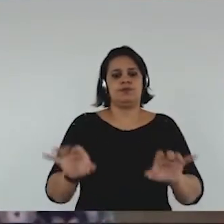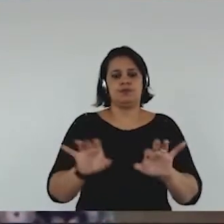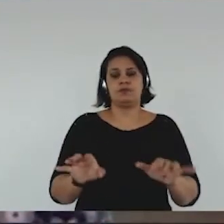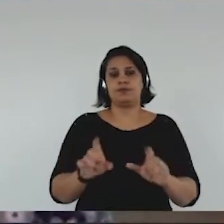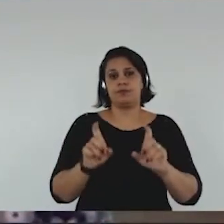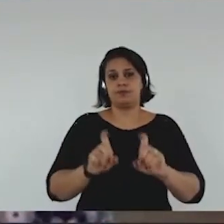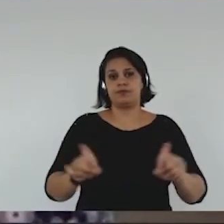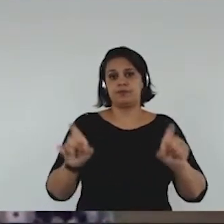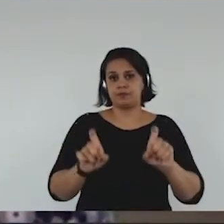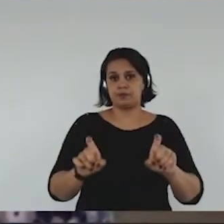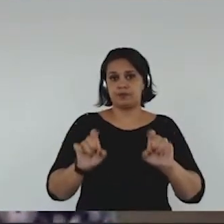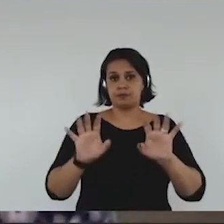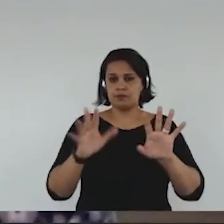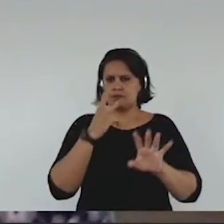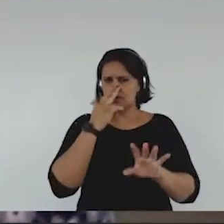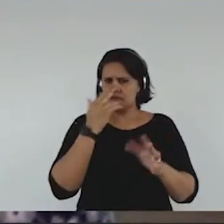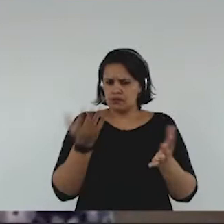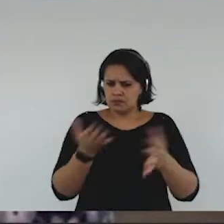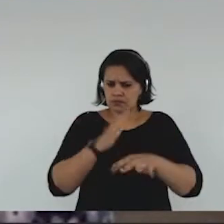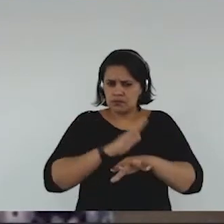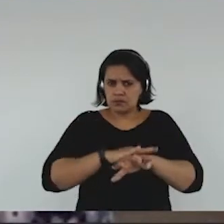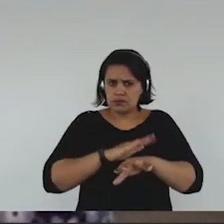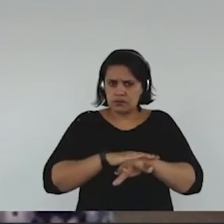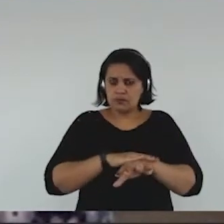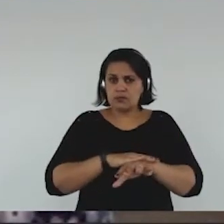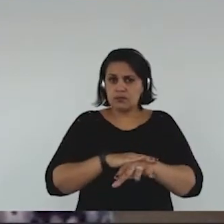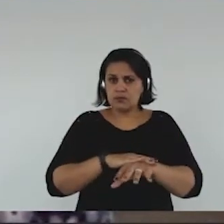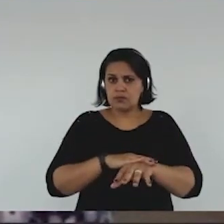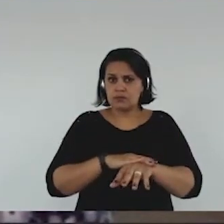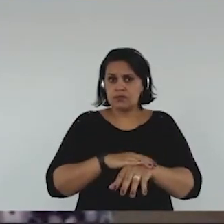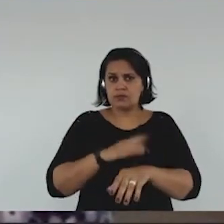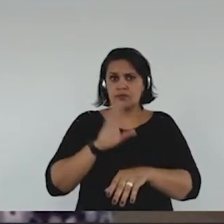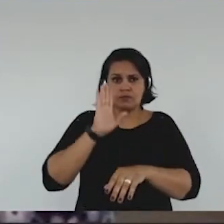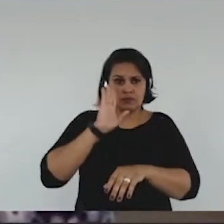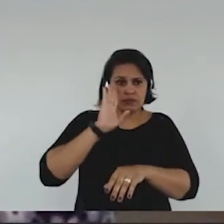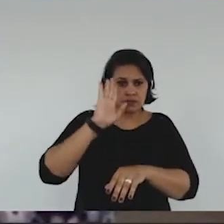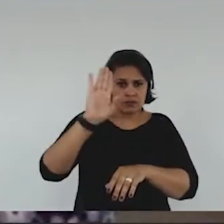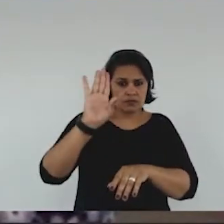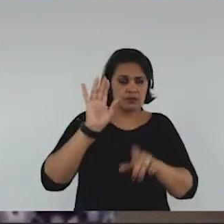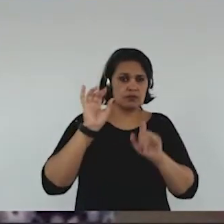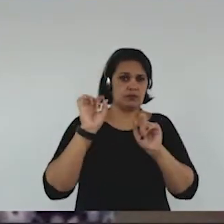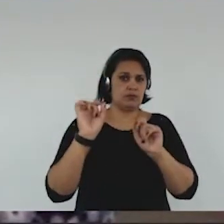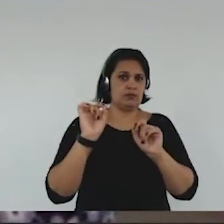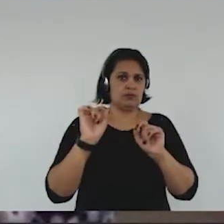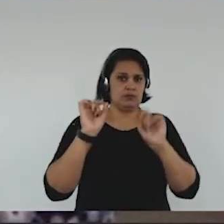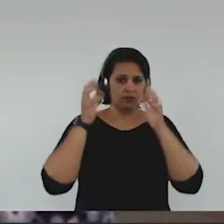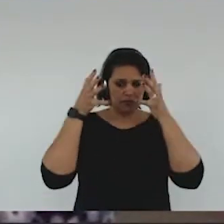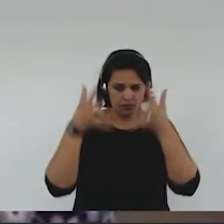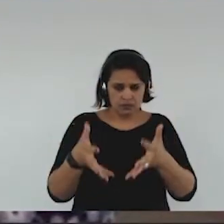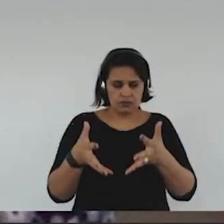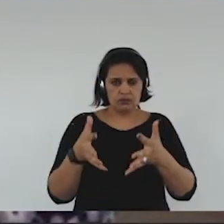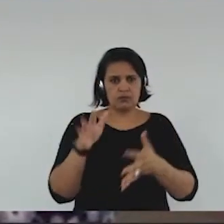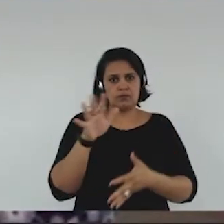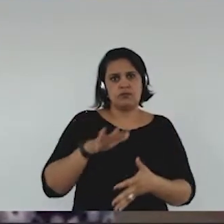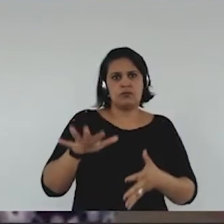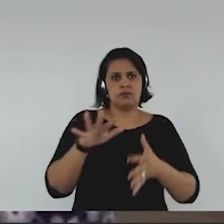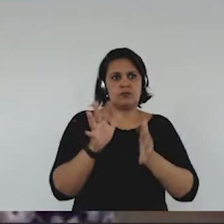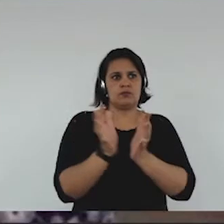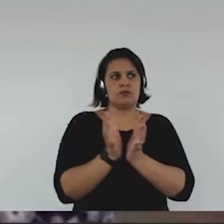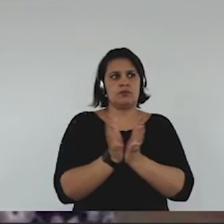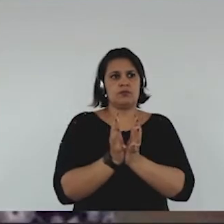parece que, neste momento, esta é a principal atuação das câmaras. As câmaras,